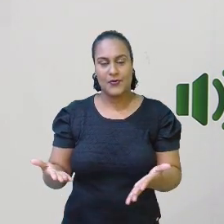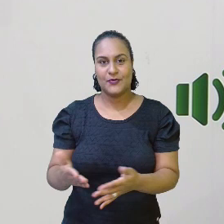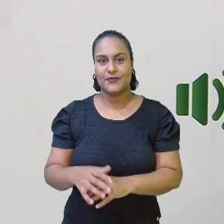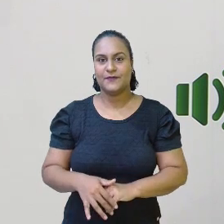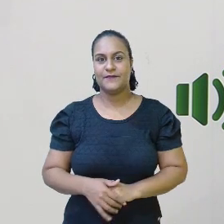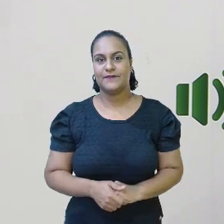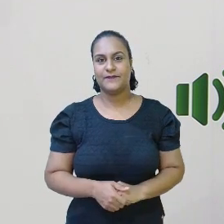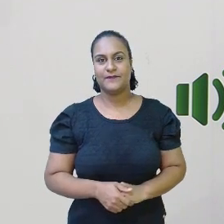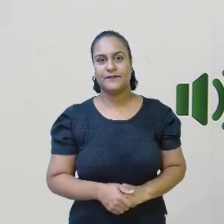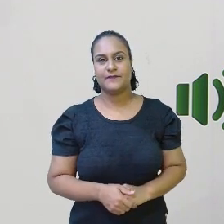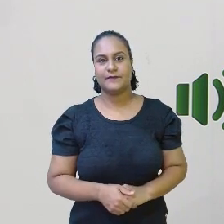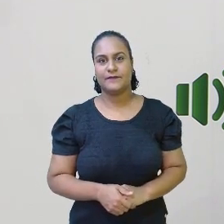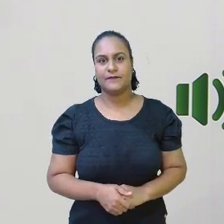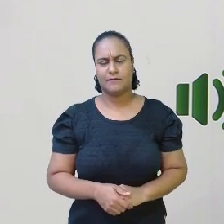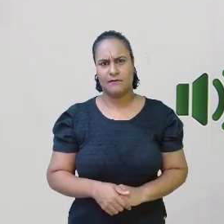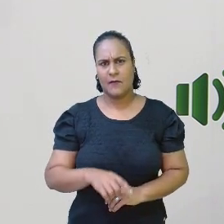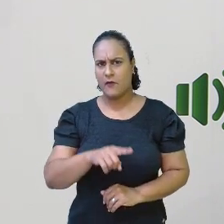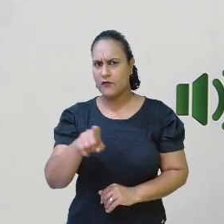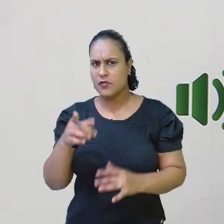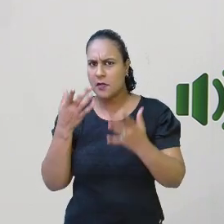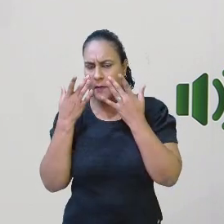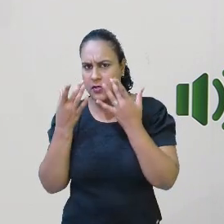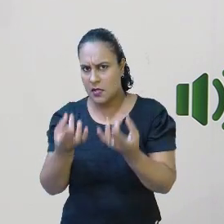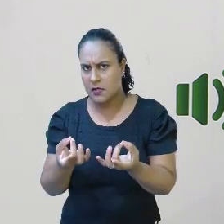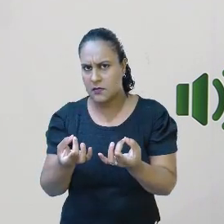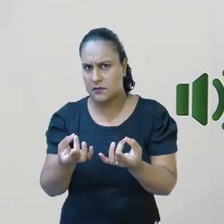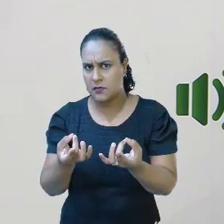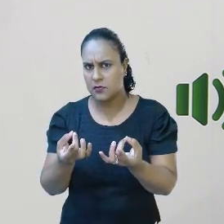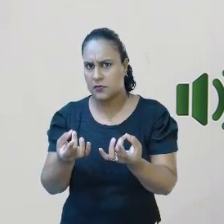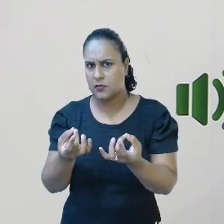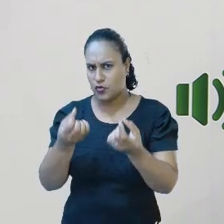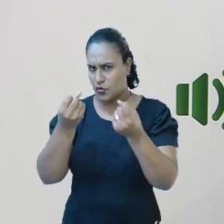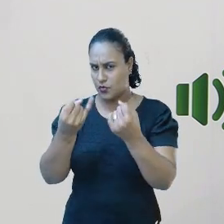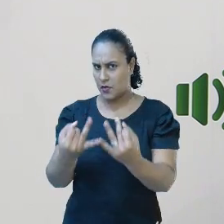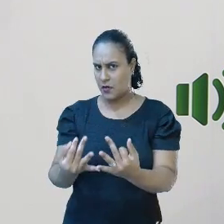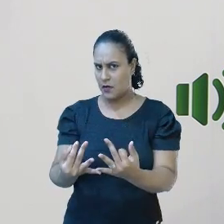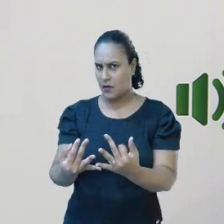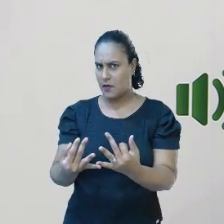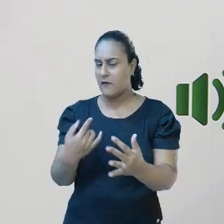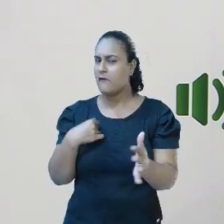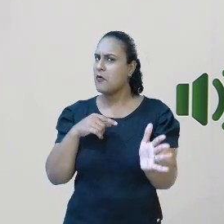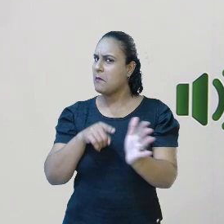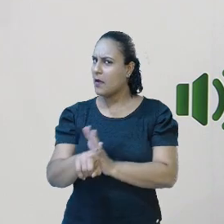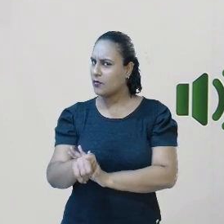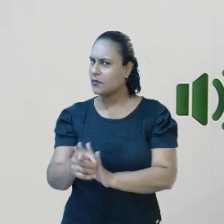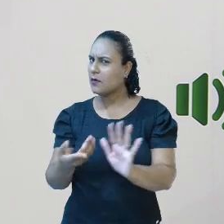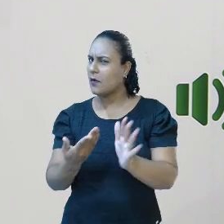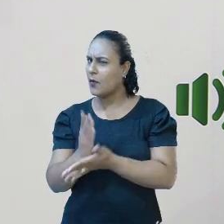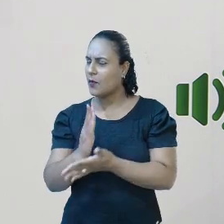Bom, será que vocês prestaram atenção no que eu estava dizendo? Eu vou fazer algumas perguntas para